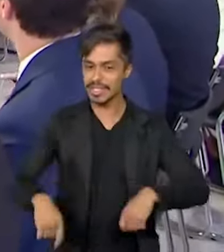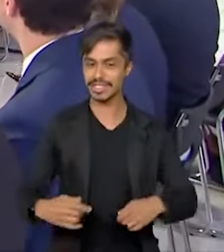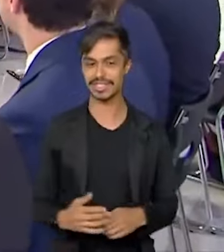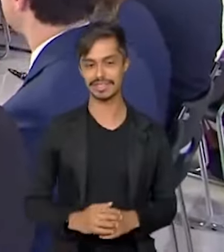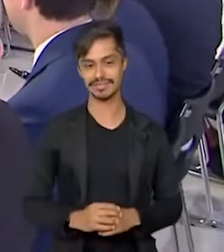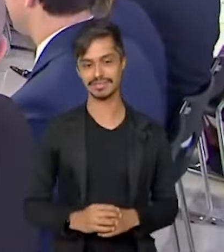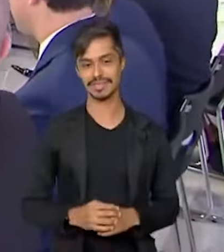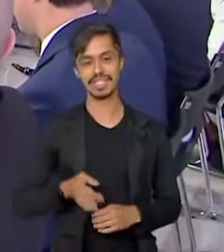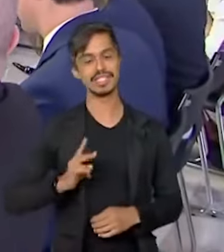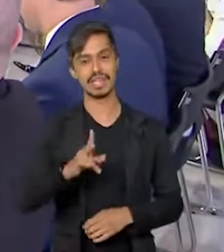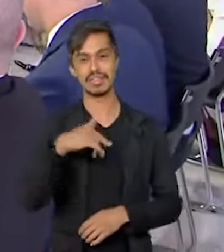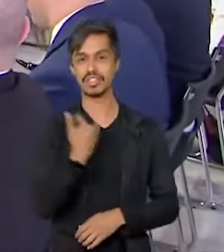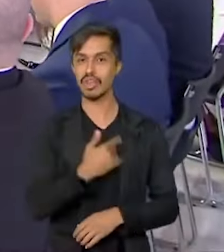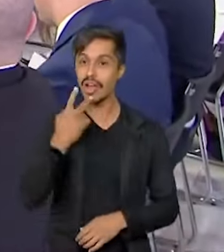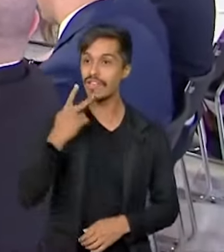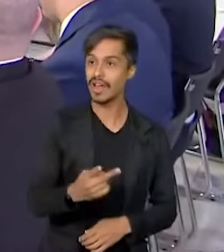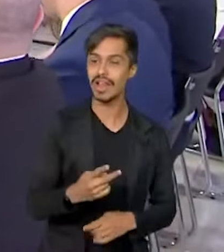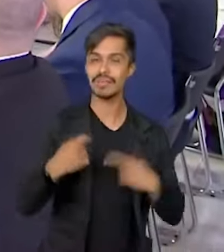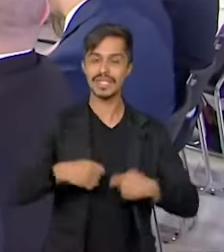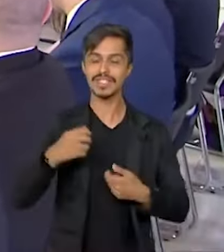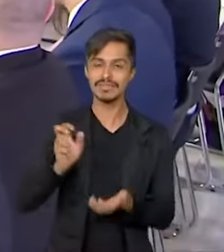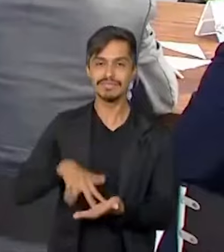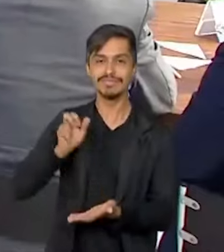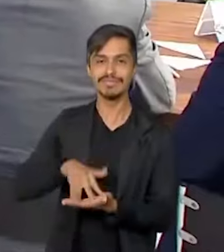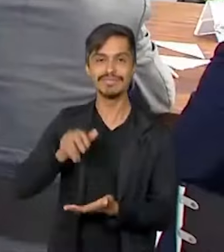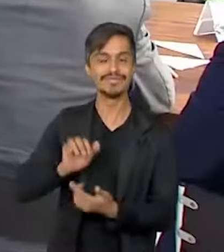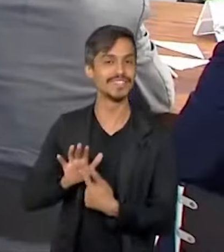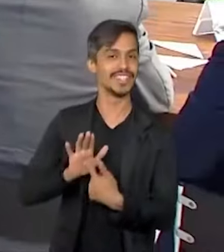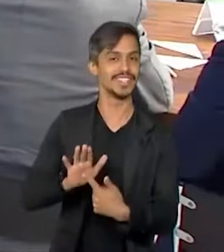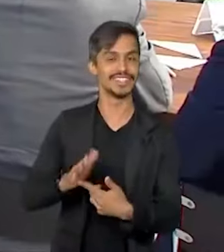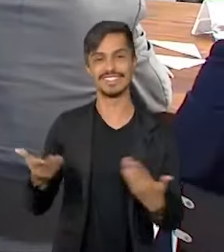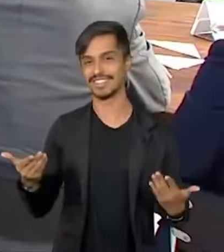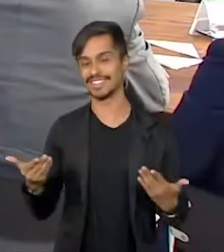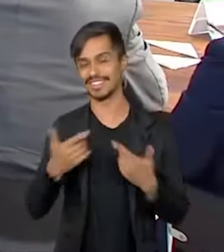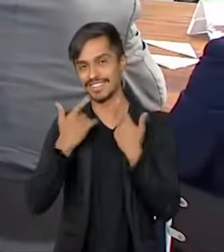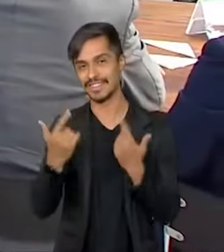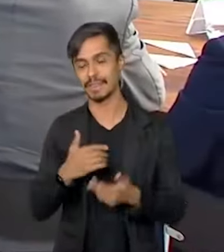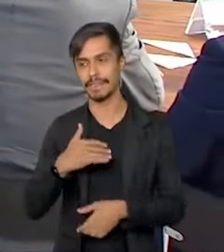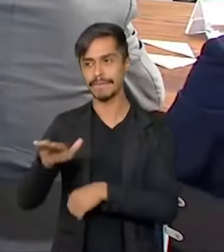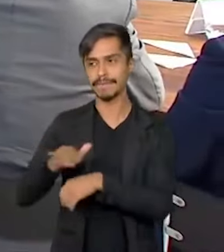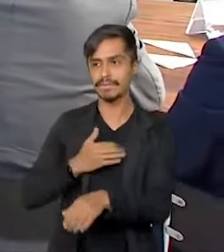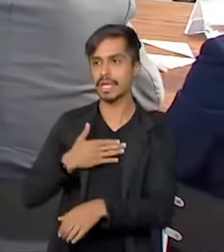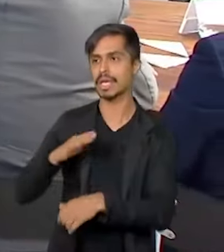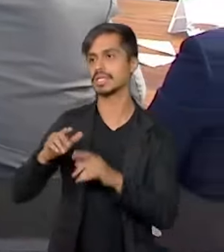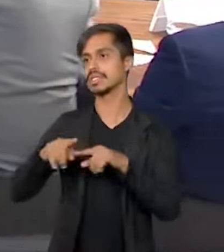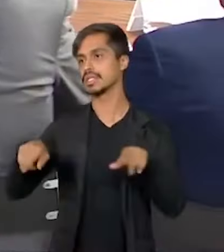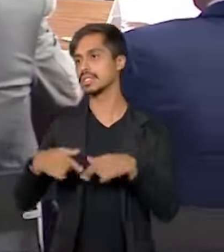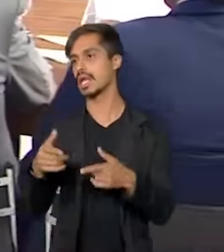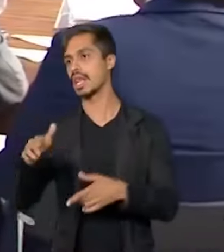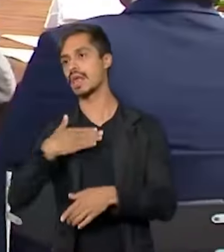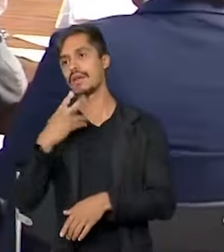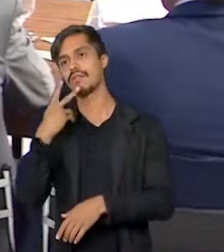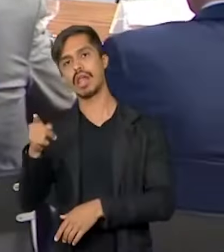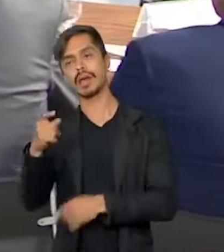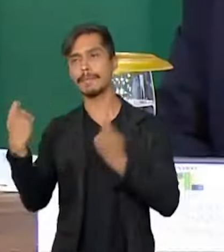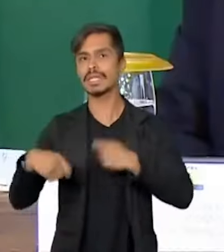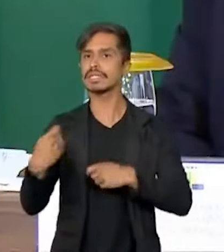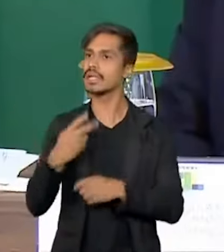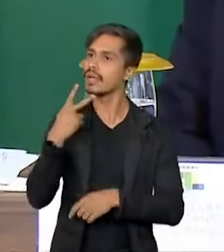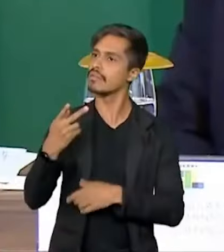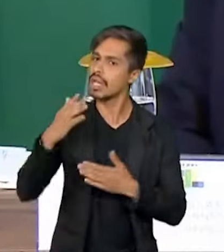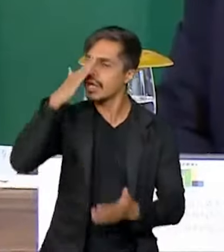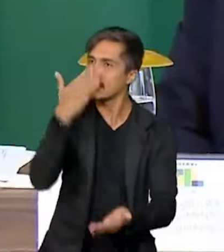toda vez que a gente falar, o Jorge, eu chamei ele na minha sala, falou, cara, você vai falar, você tem que